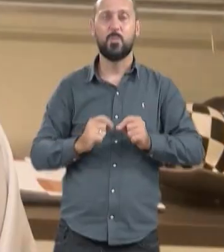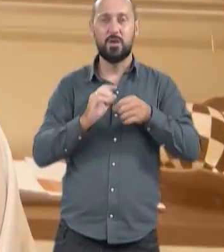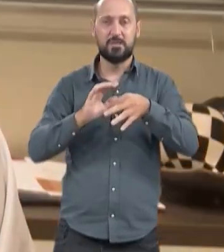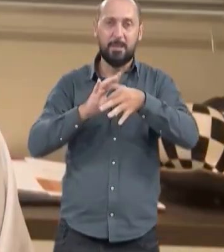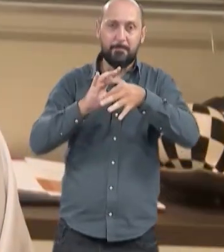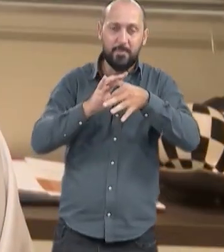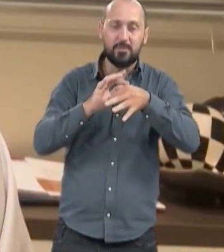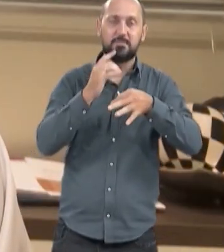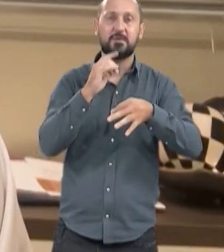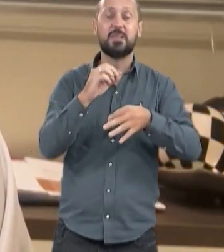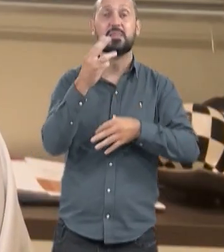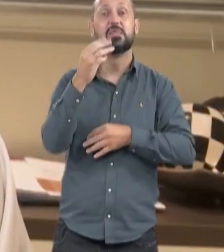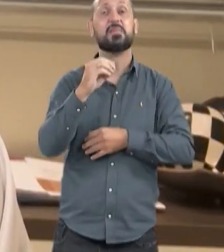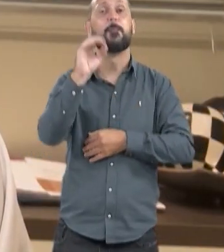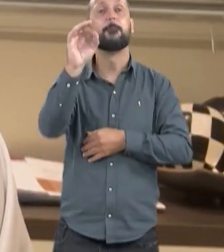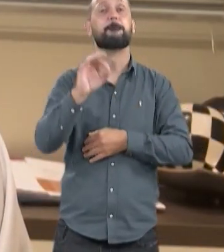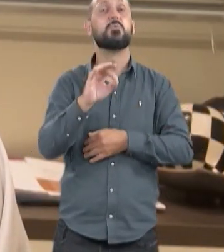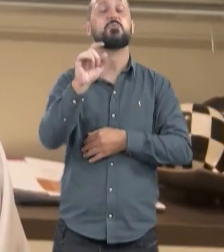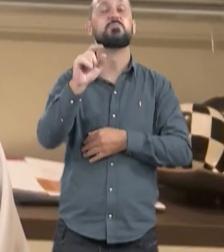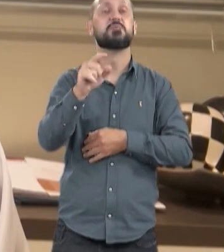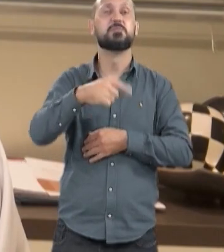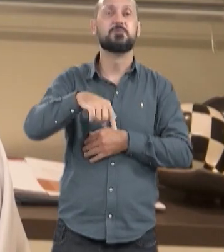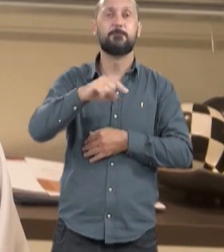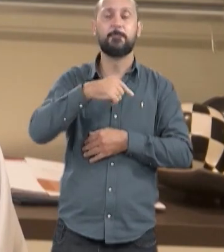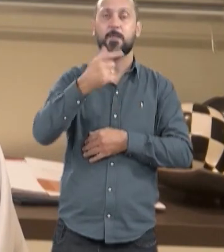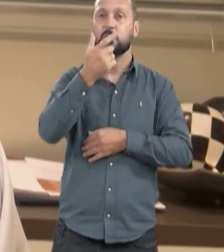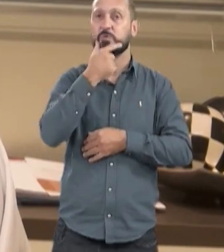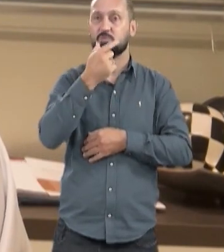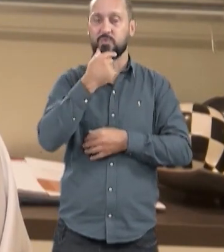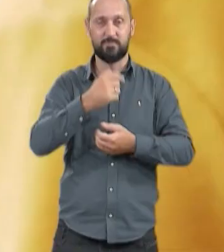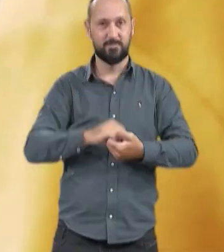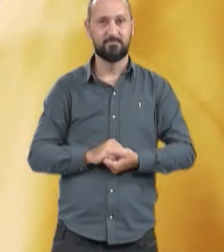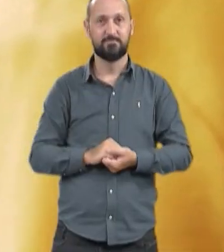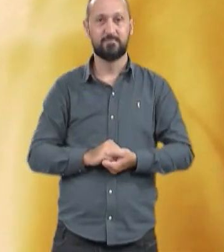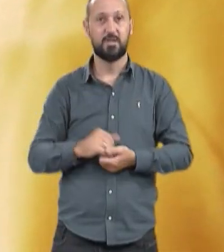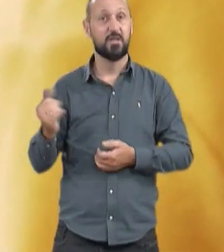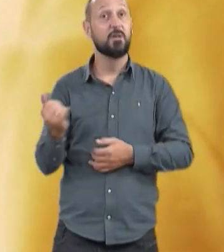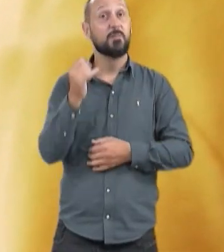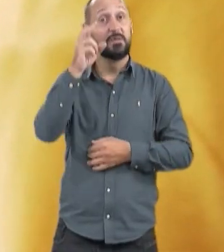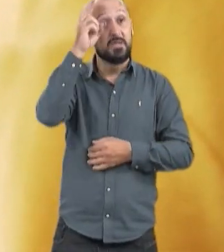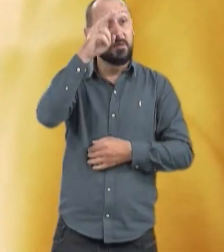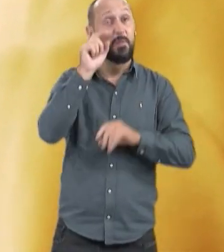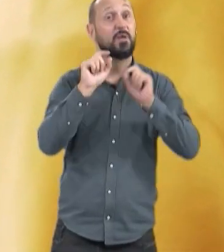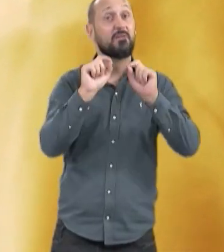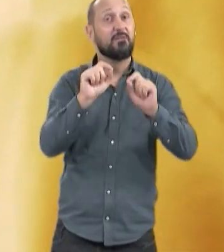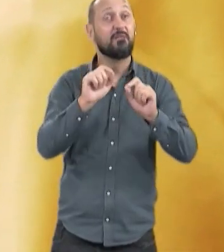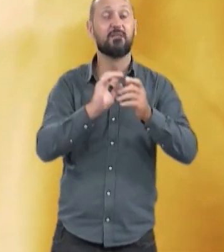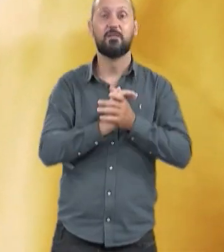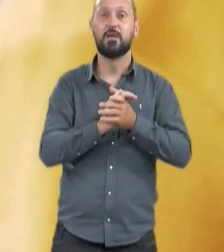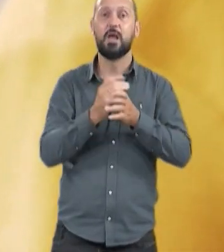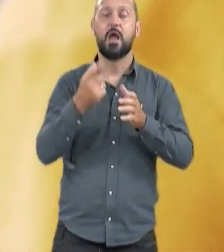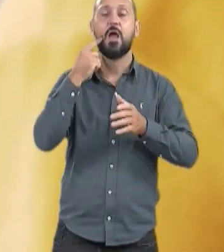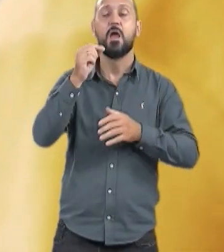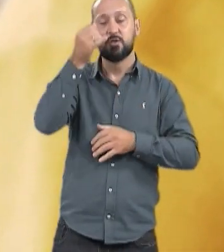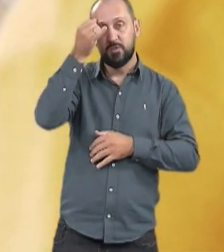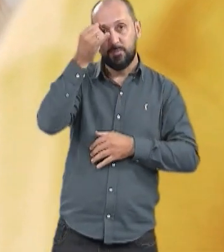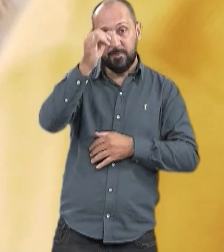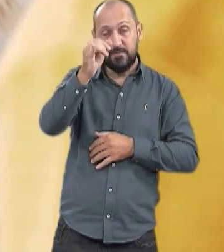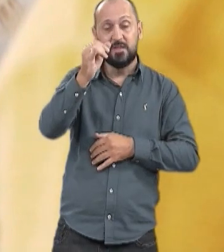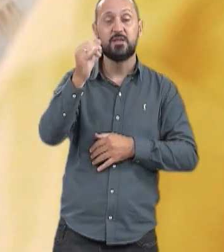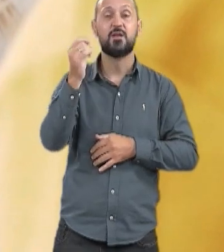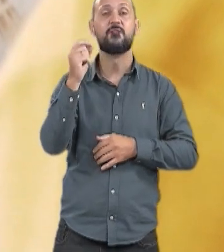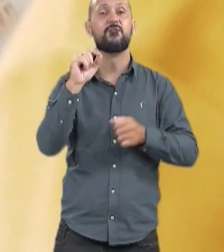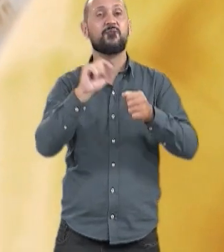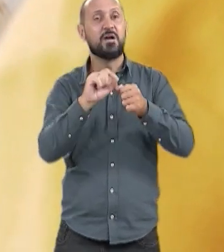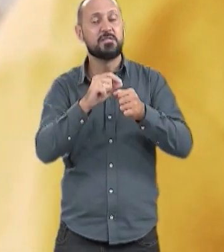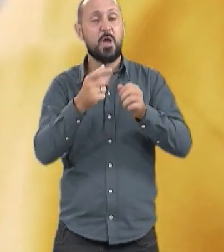próstata, representando cerca de 30% dos casos no sexo masculino. É importante lembrar também que a prevenção pode